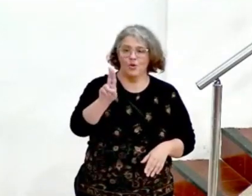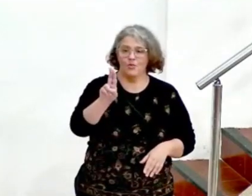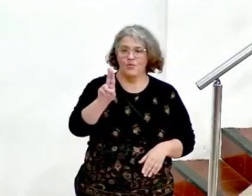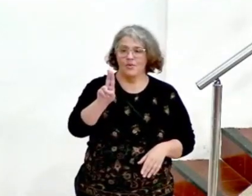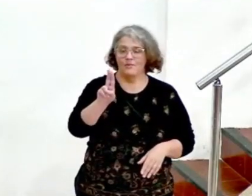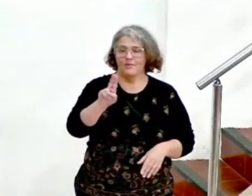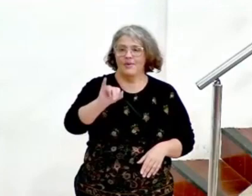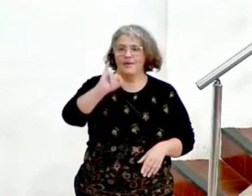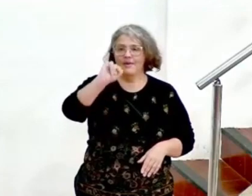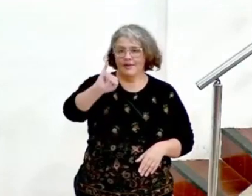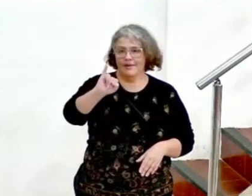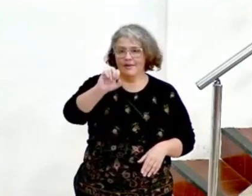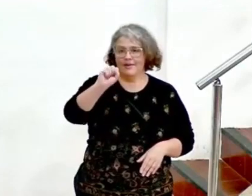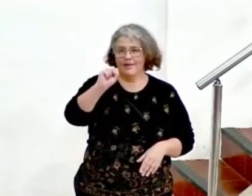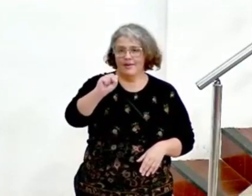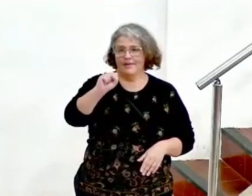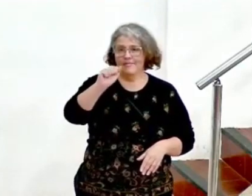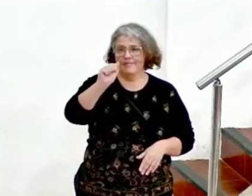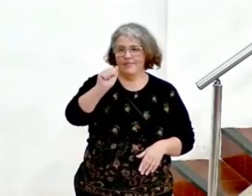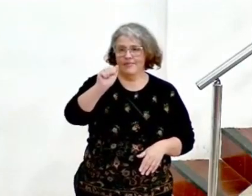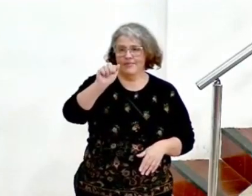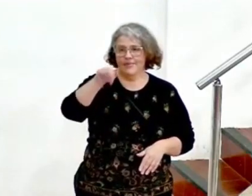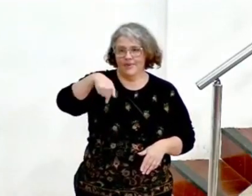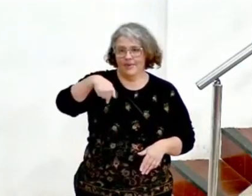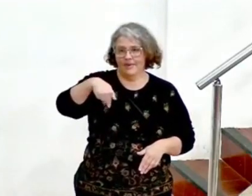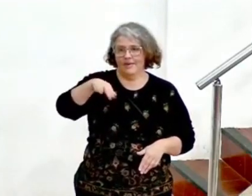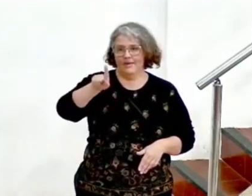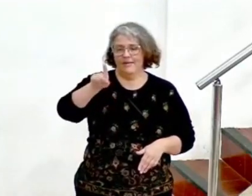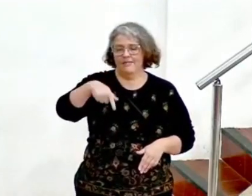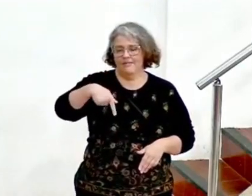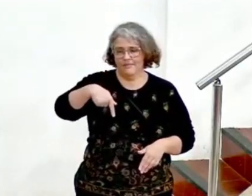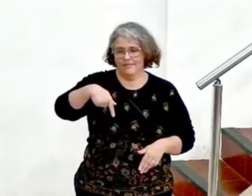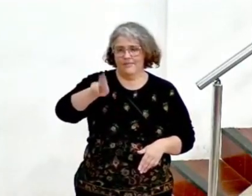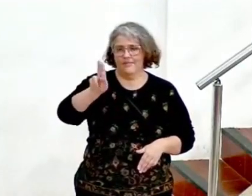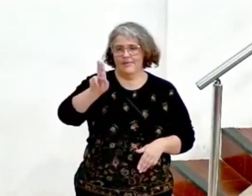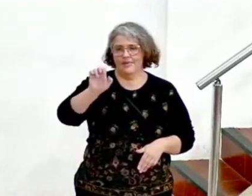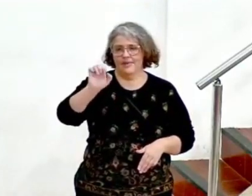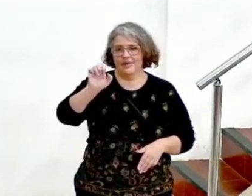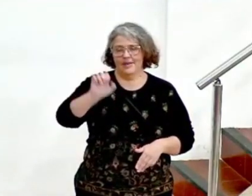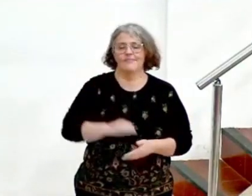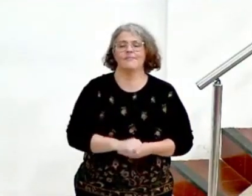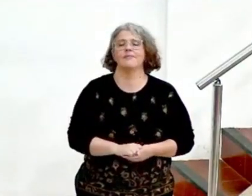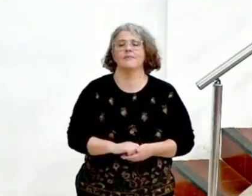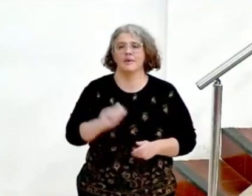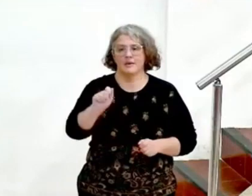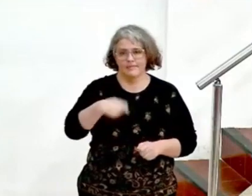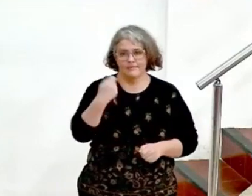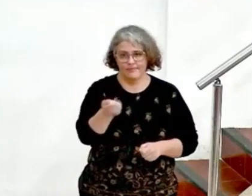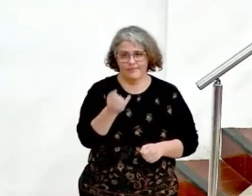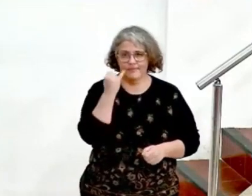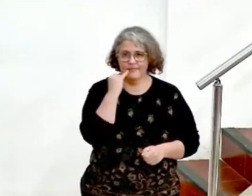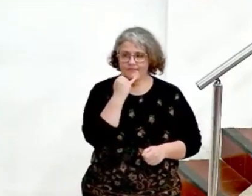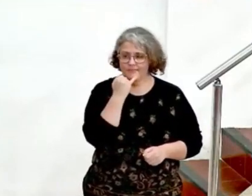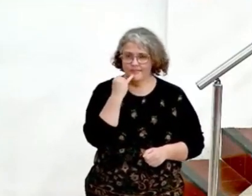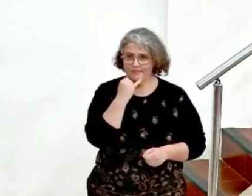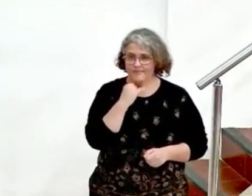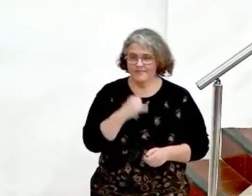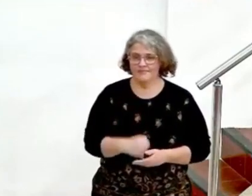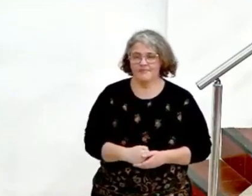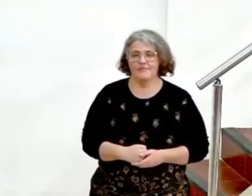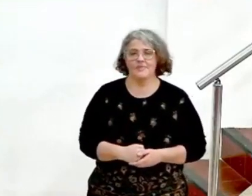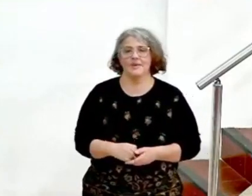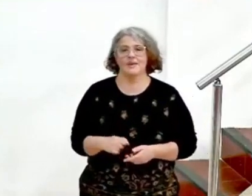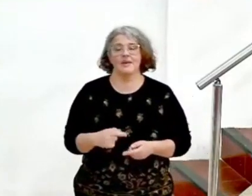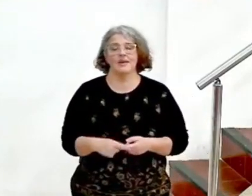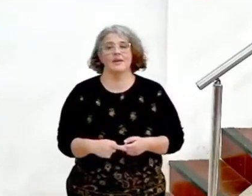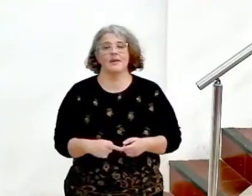sua promessa. E o capítulo 18 é mais uma vez Deus revelando o